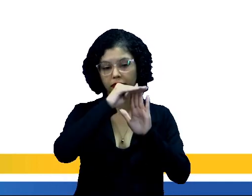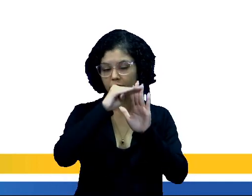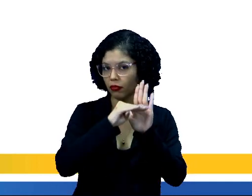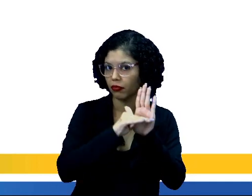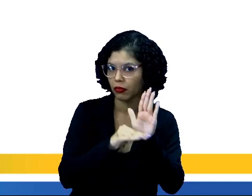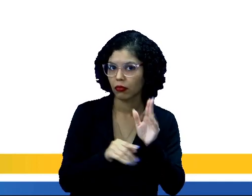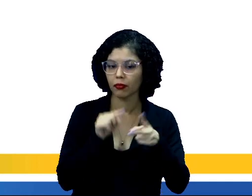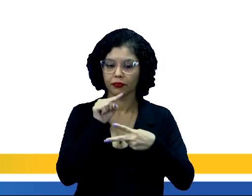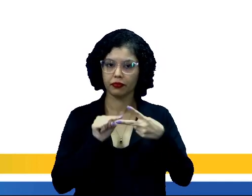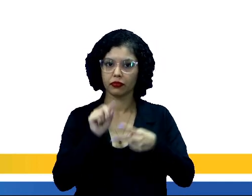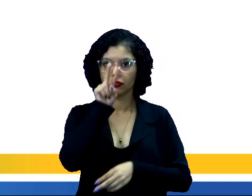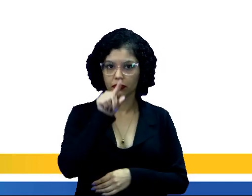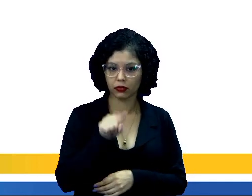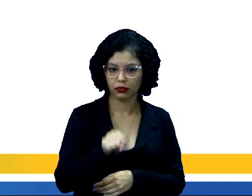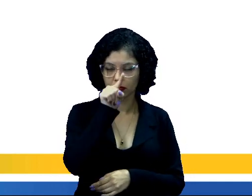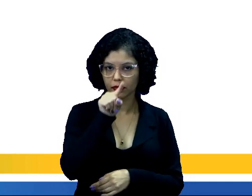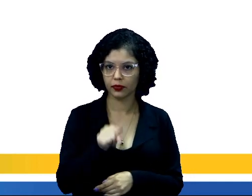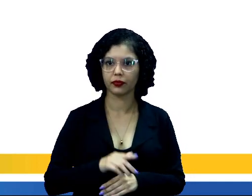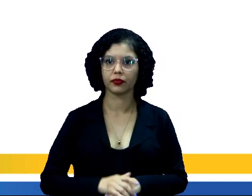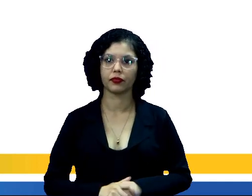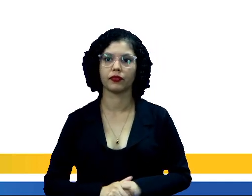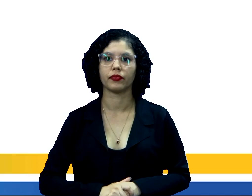listagem, os dois pontinhos.